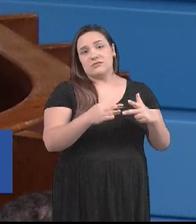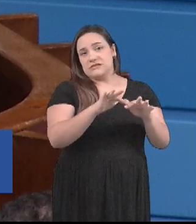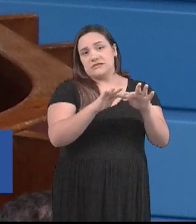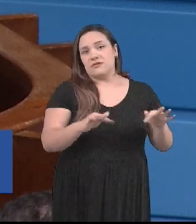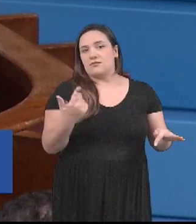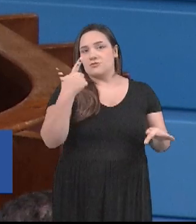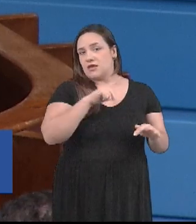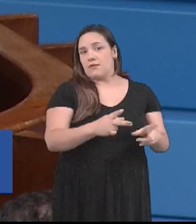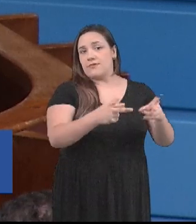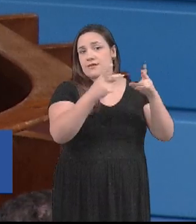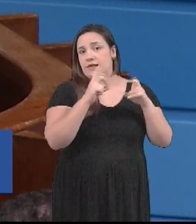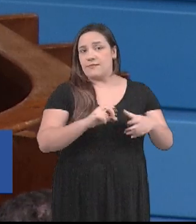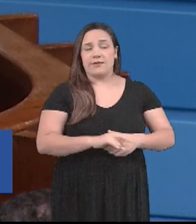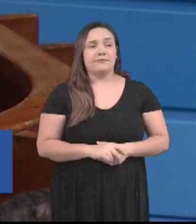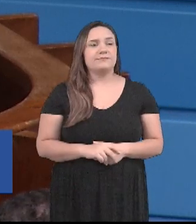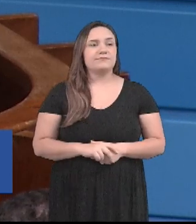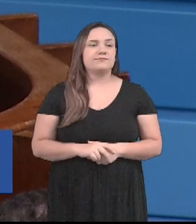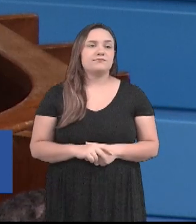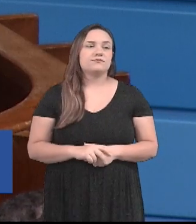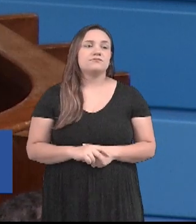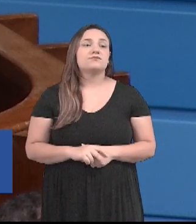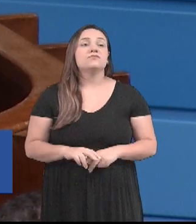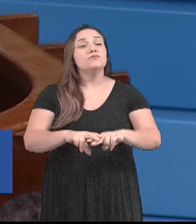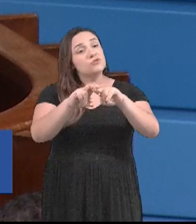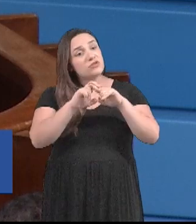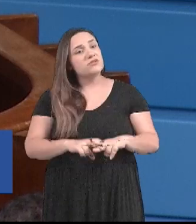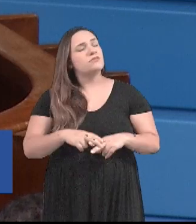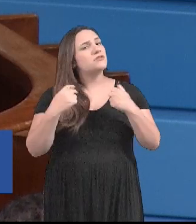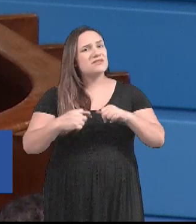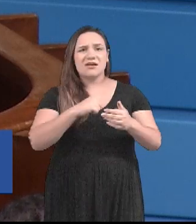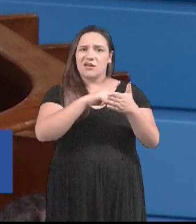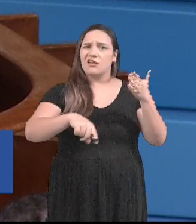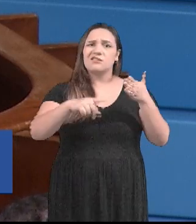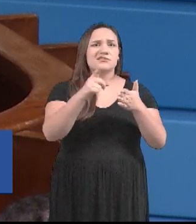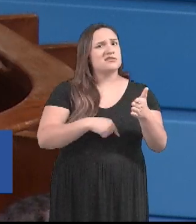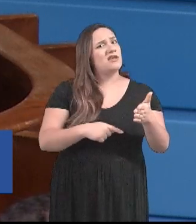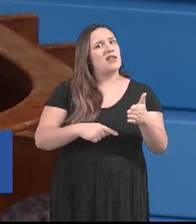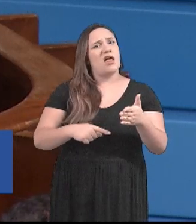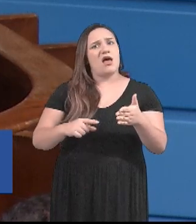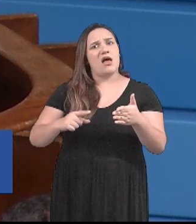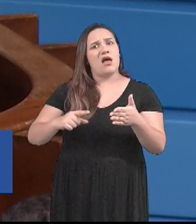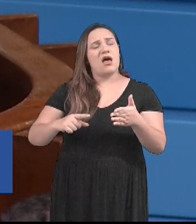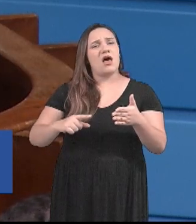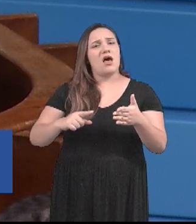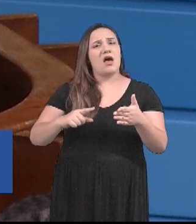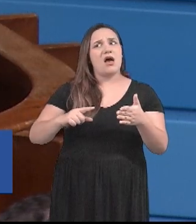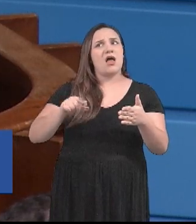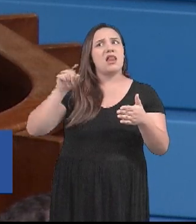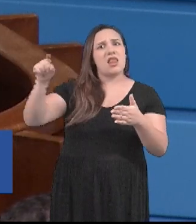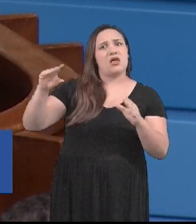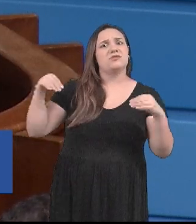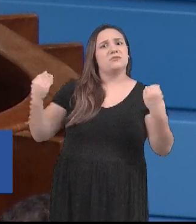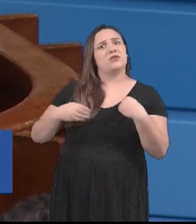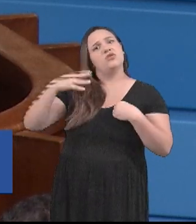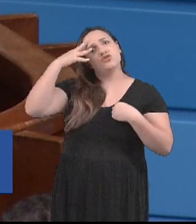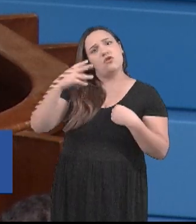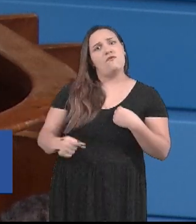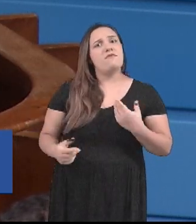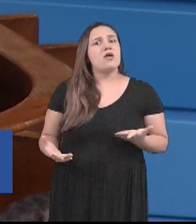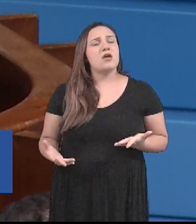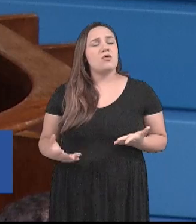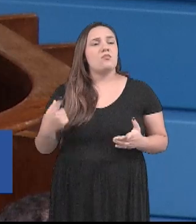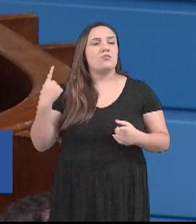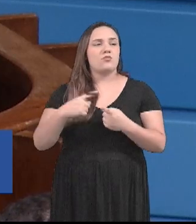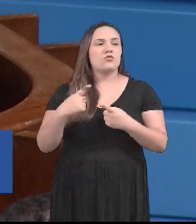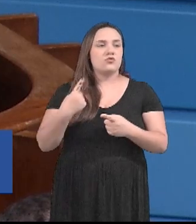constatação, o que determina imediatamente a necessidade da revogação dessa ordem, porque o fisco colocou, dentre